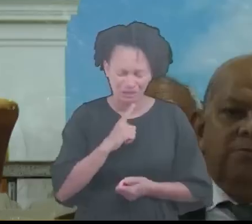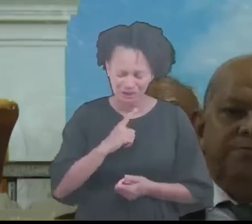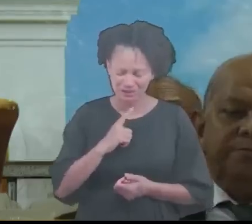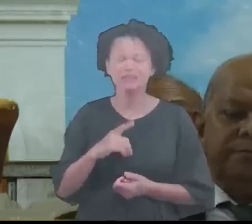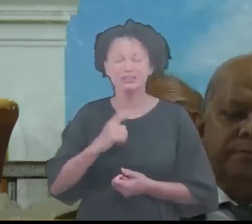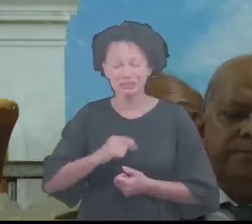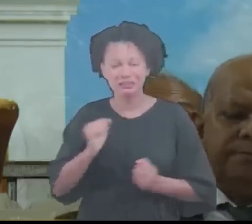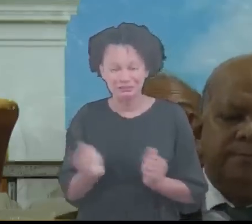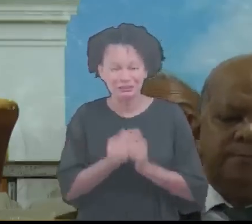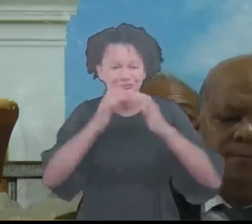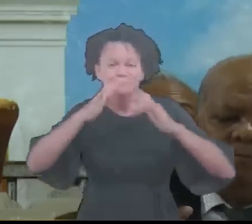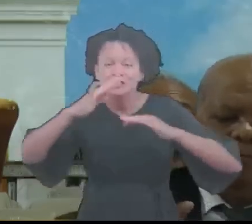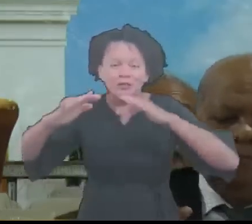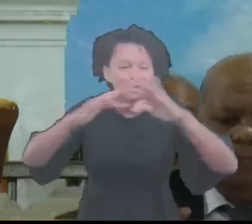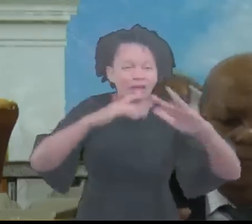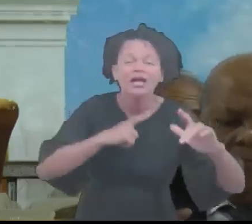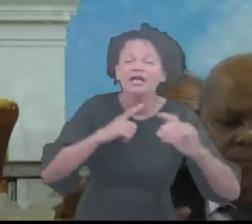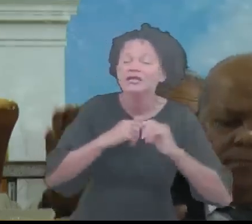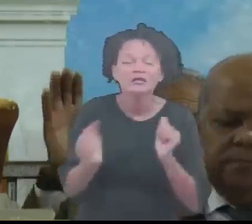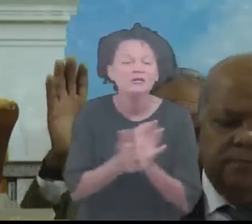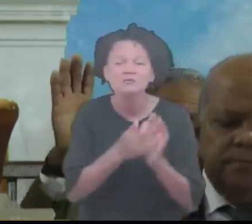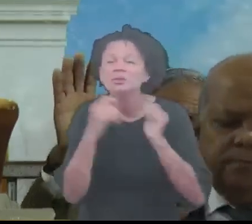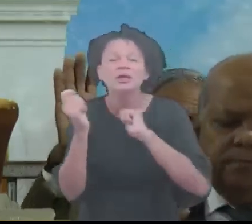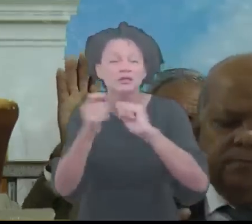Quem trouxe nardo, tem crente que trouxe nardo.